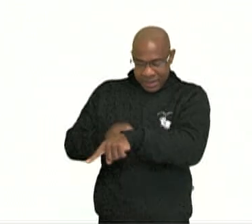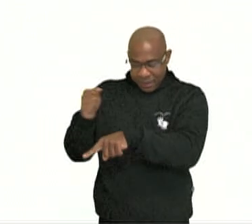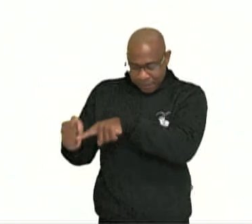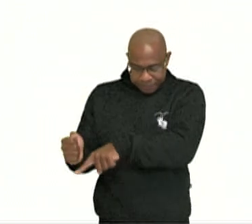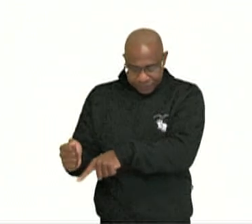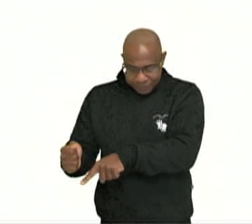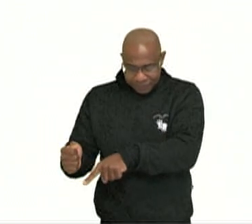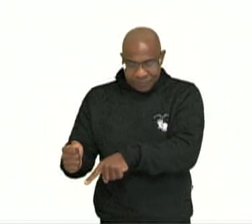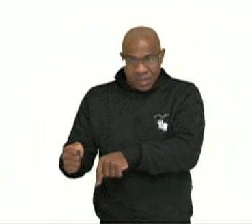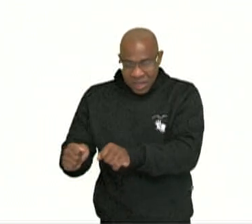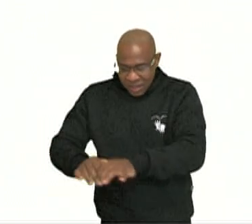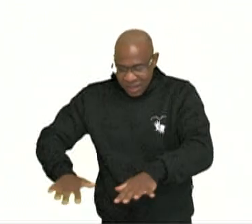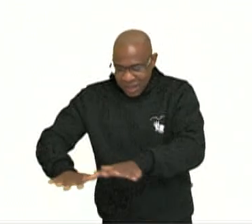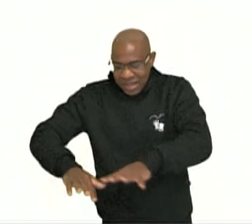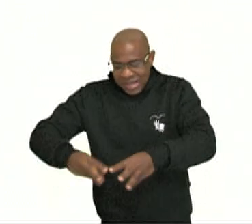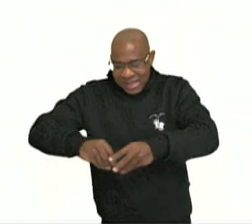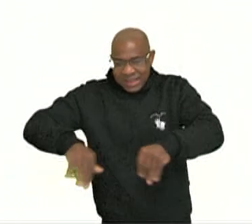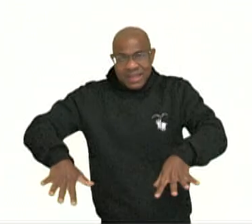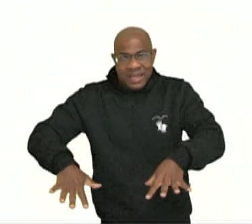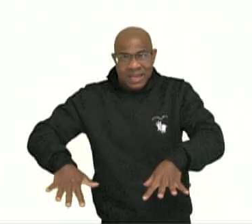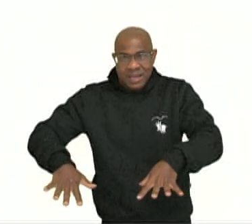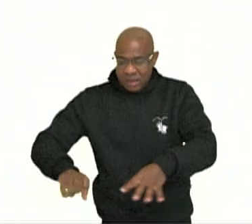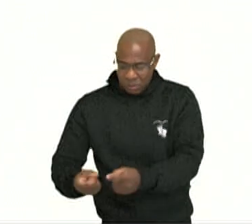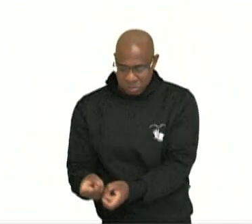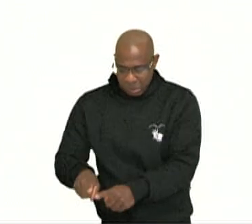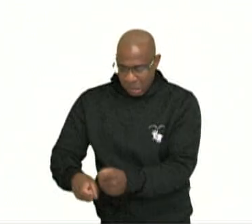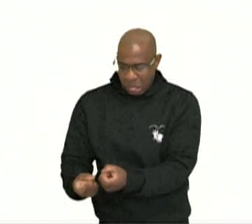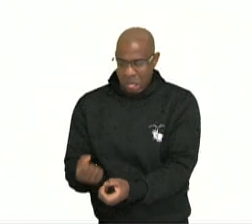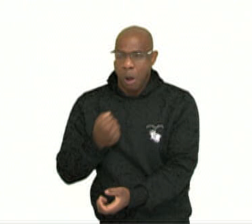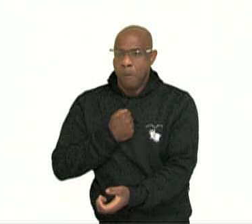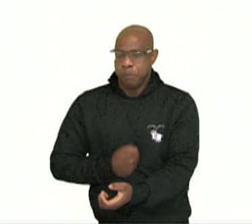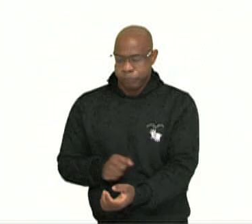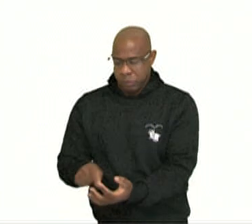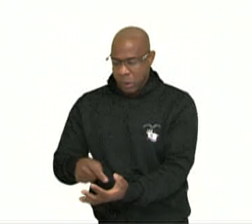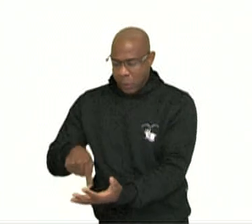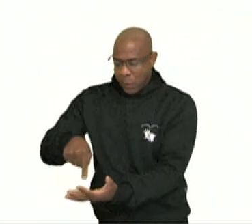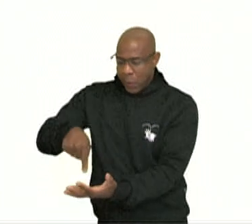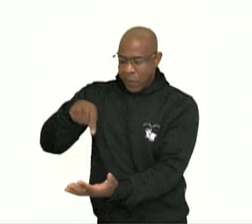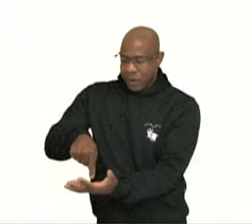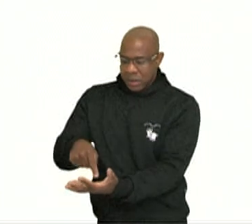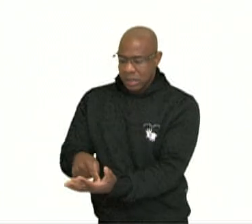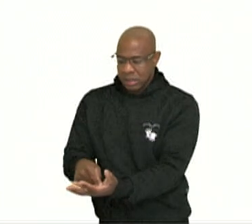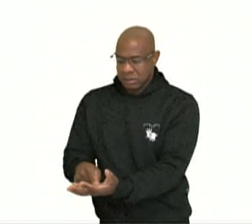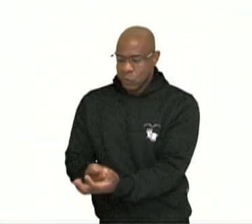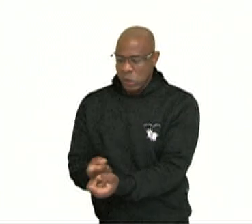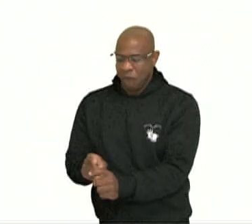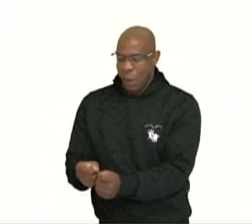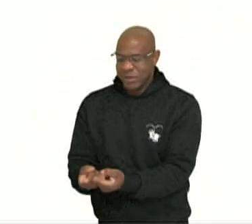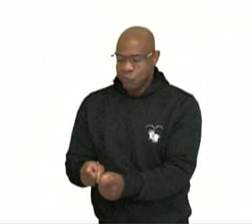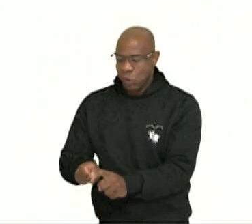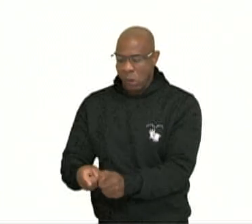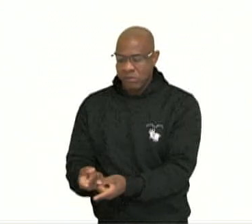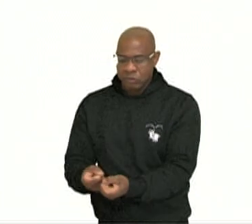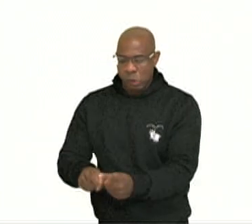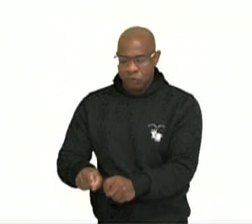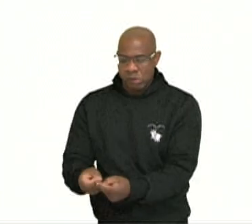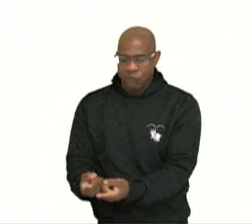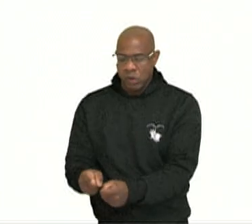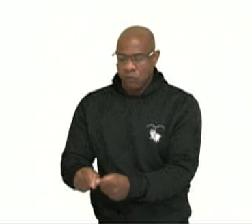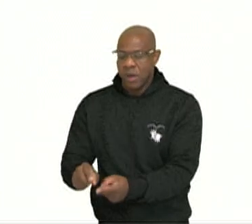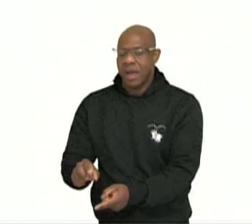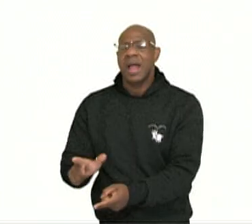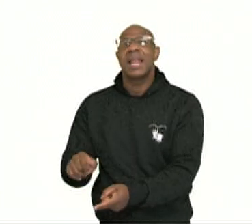vai liberar as larvas, tornando, né, larvas rabiditoides. Que é isso, professora? Elas não